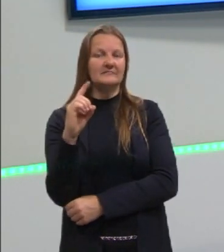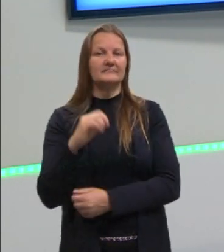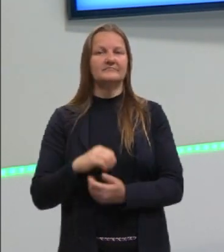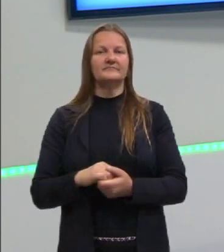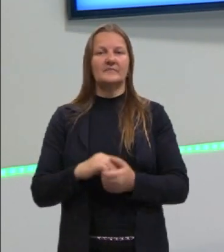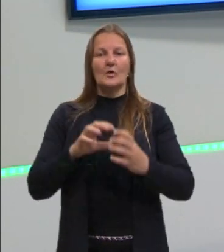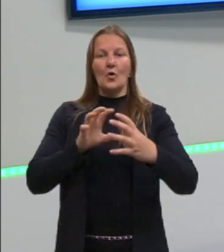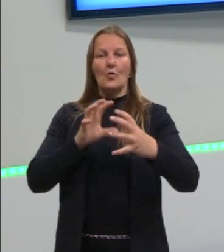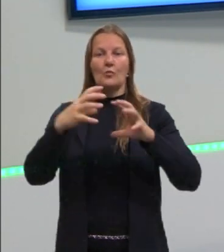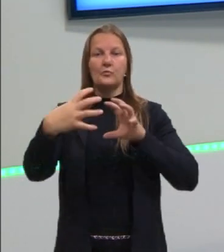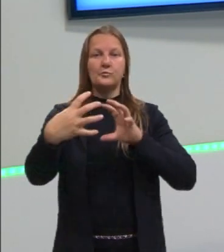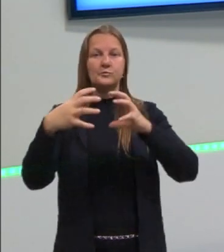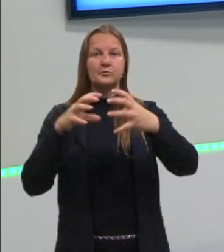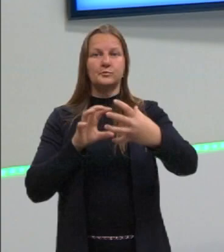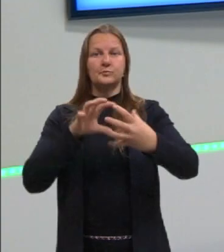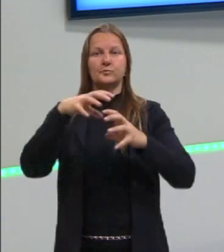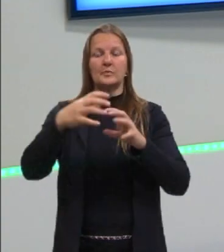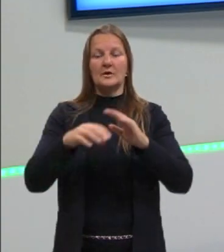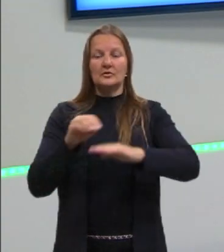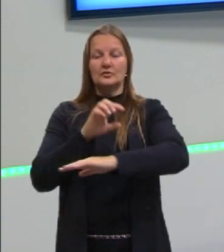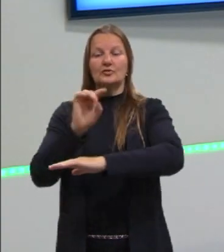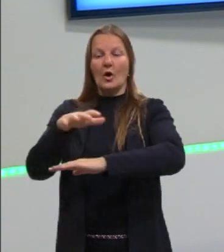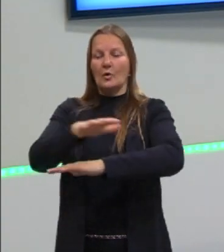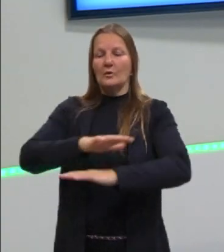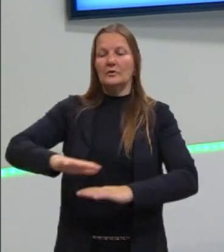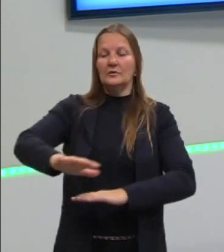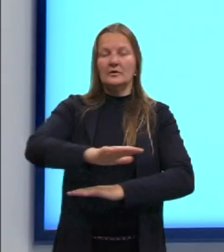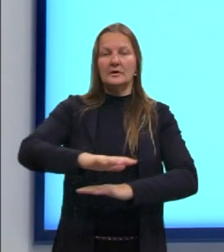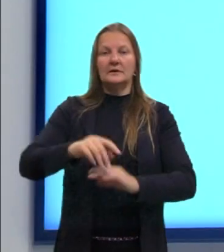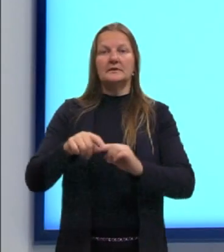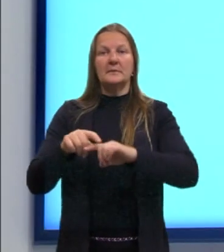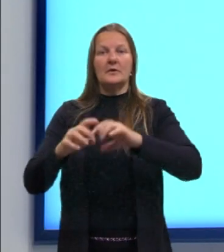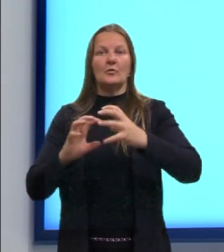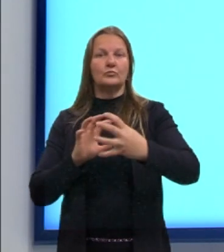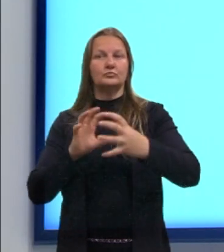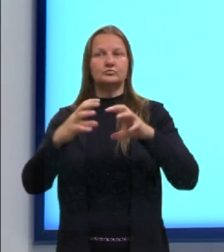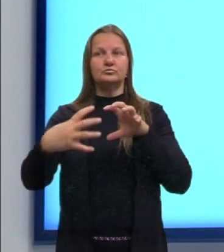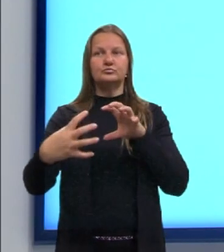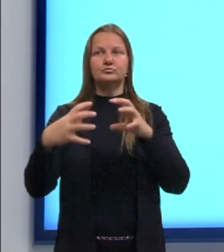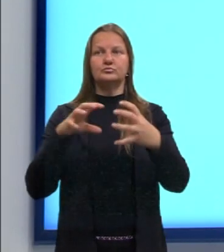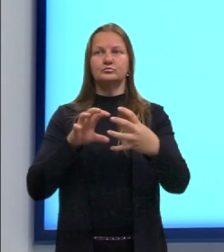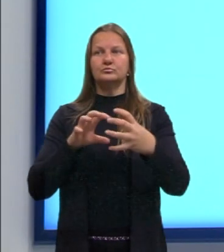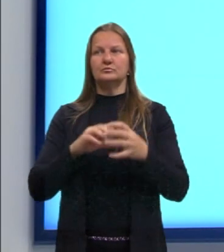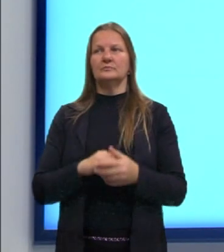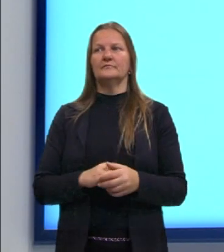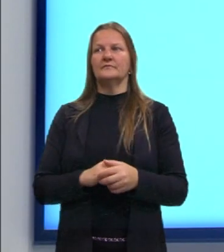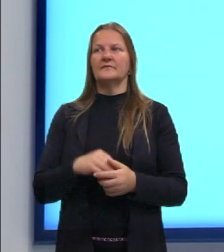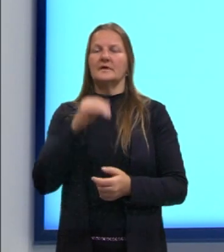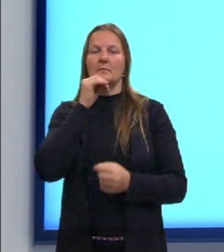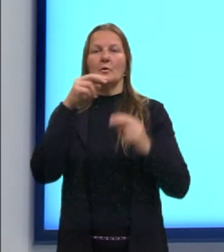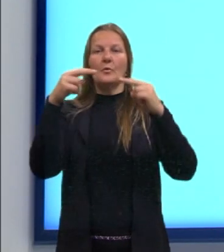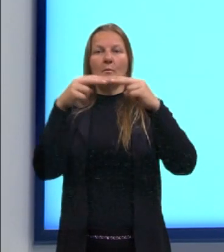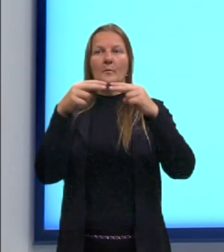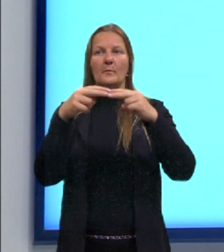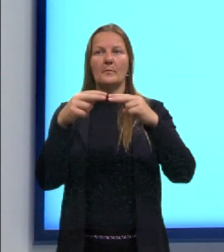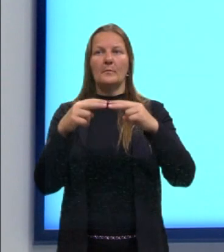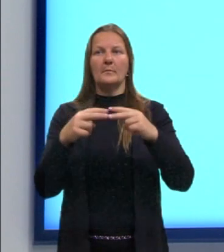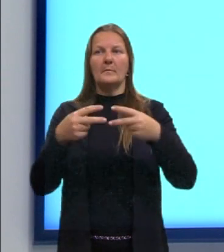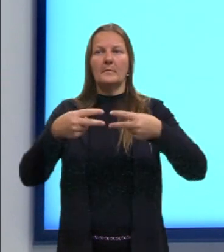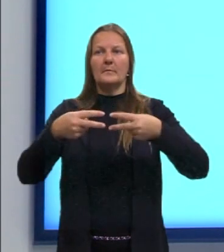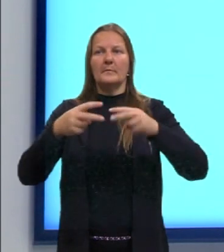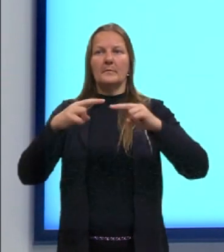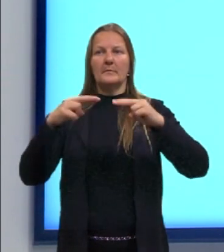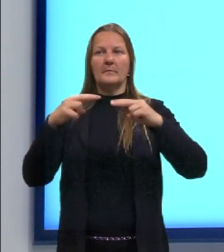não ocupam agora a posição no plano, mas sim no espaço. Então, nós temos ali os pares ordenados, agora os